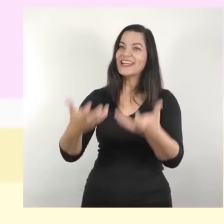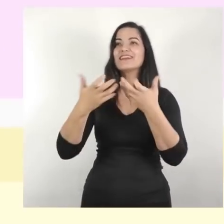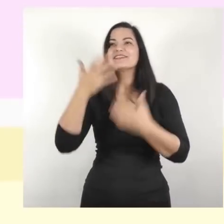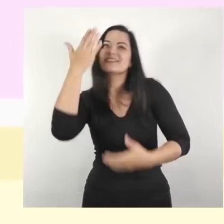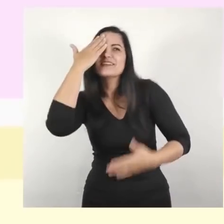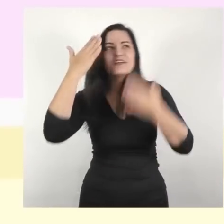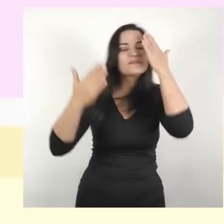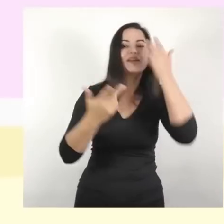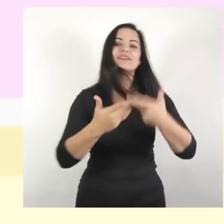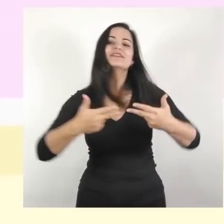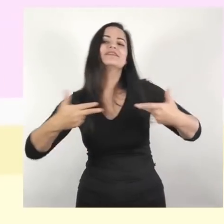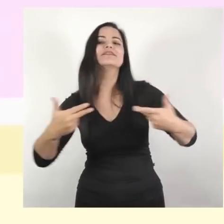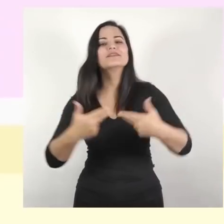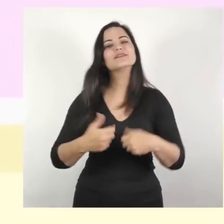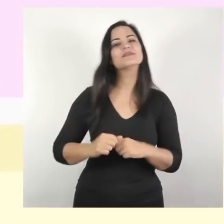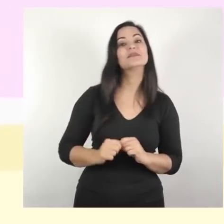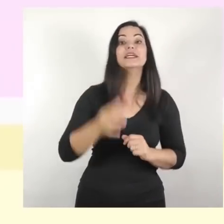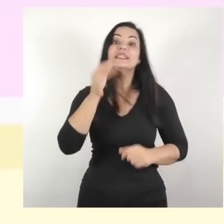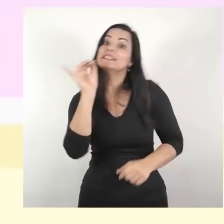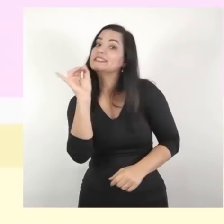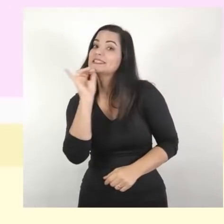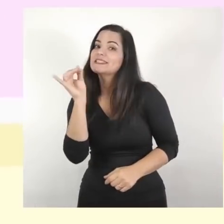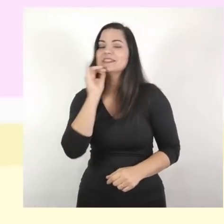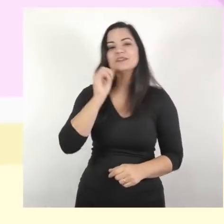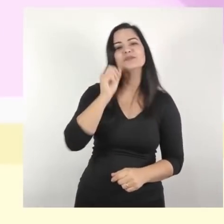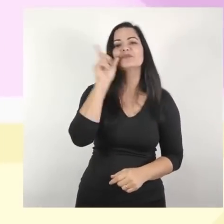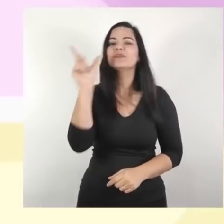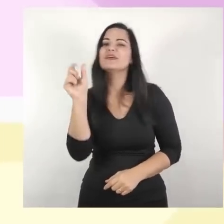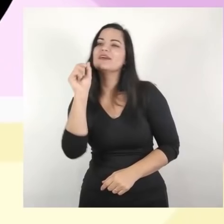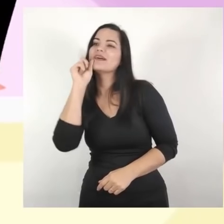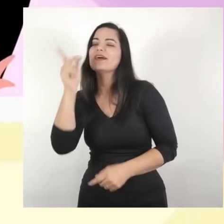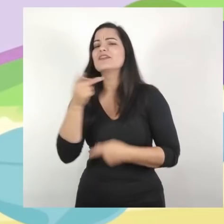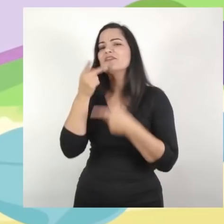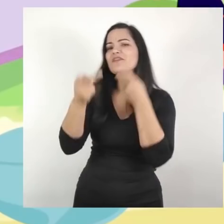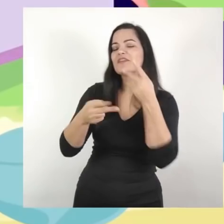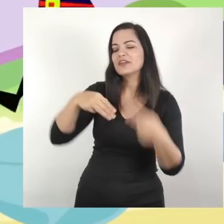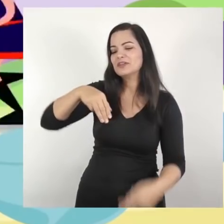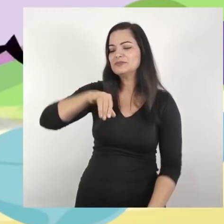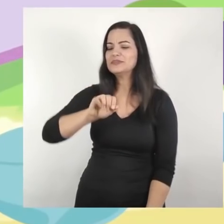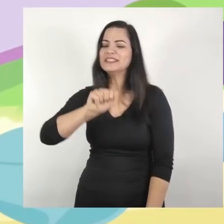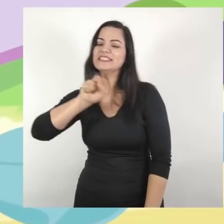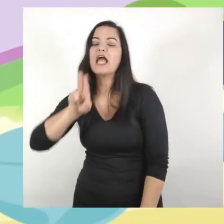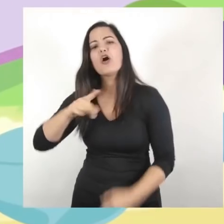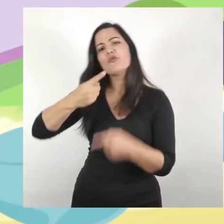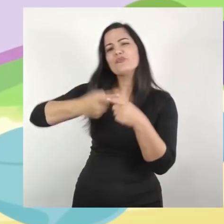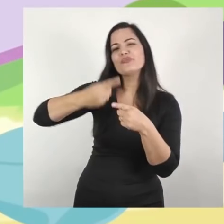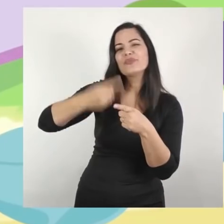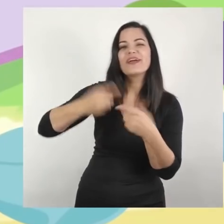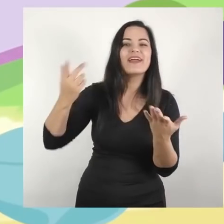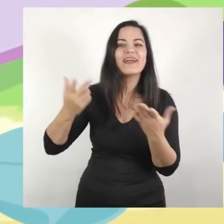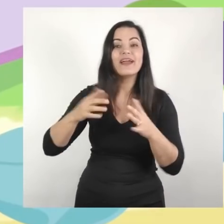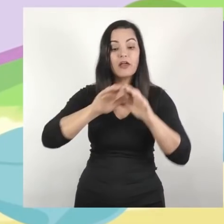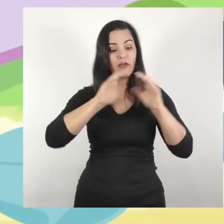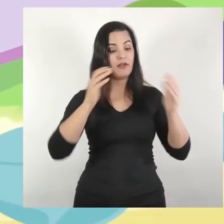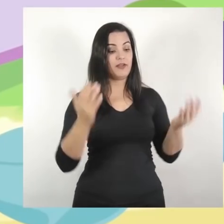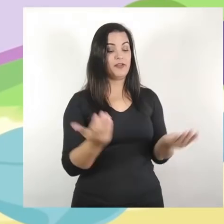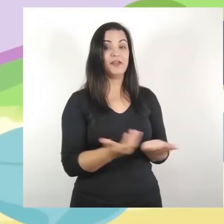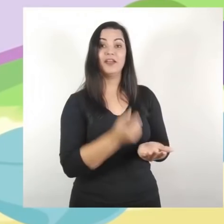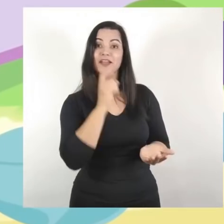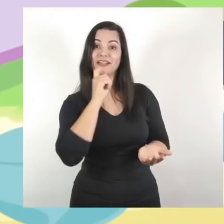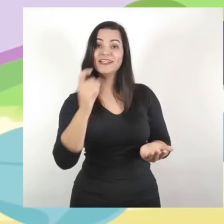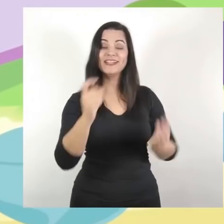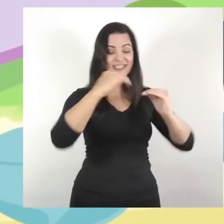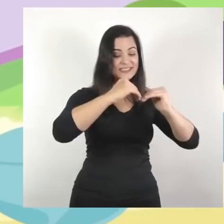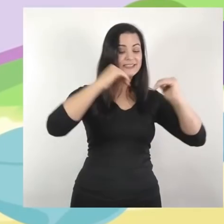Eu quero saber por que o gato mia. Verde por fora, vermelha por dentro é